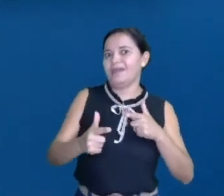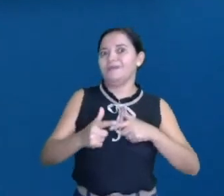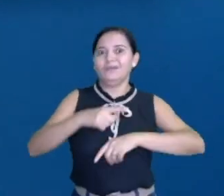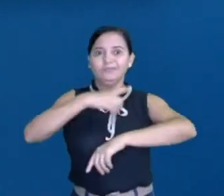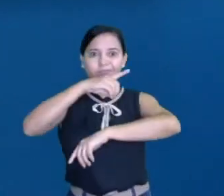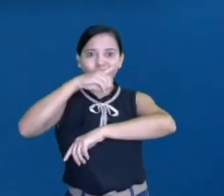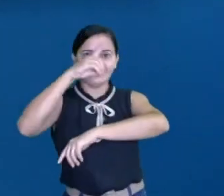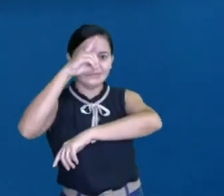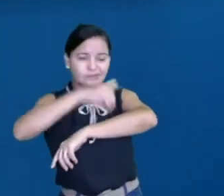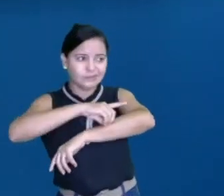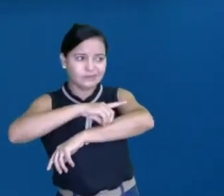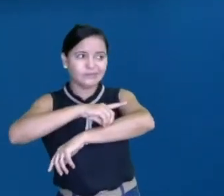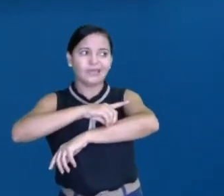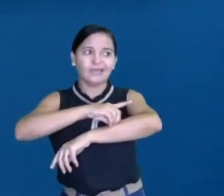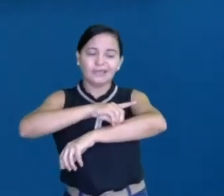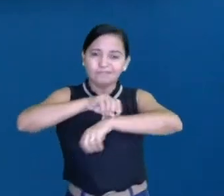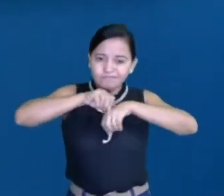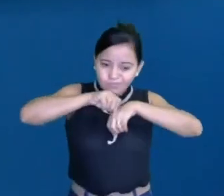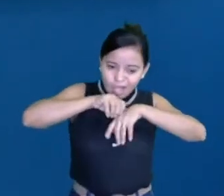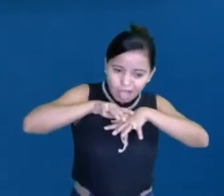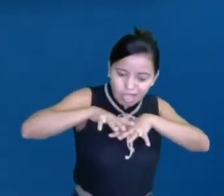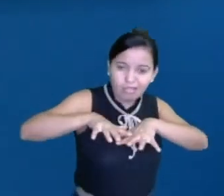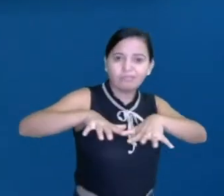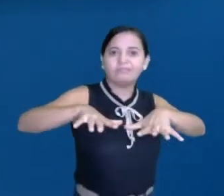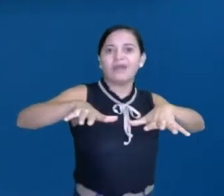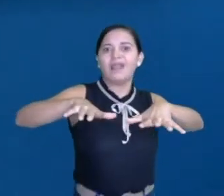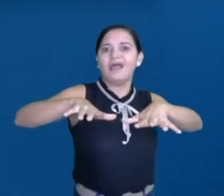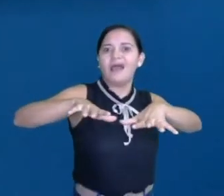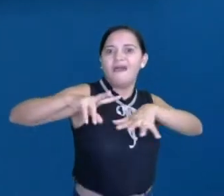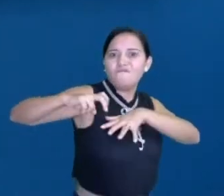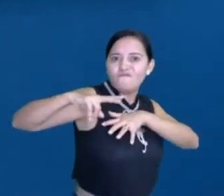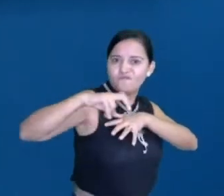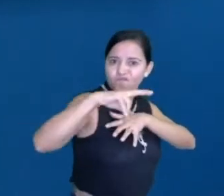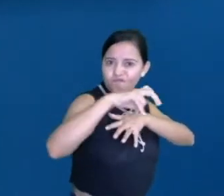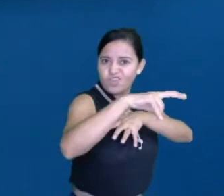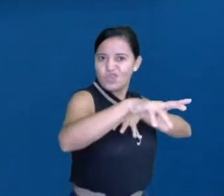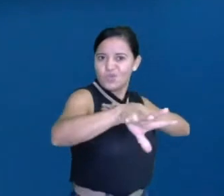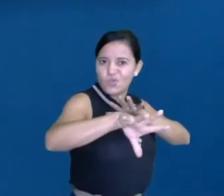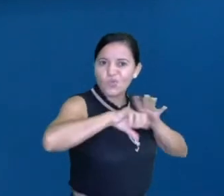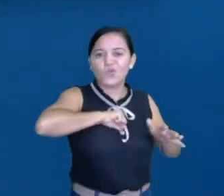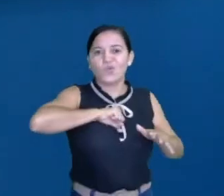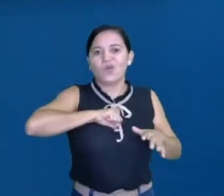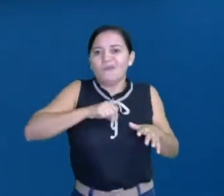da chikungunya se deposita nas articulações, causando fortes dores.